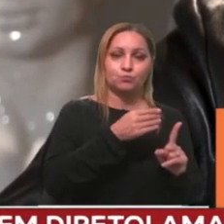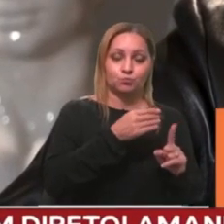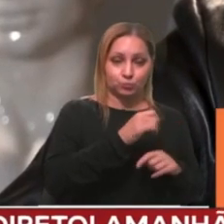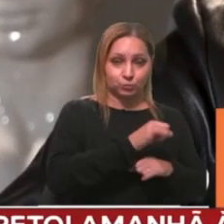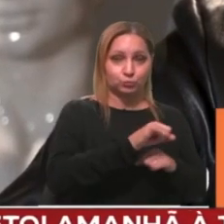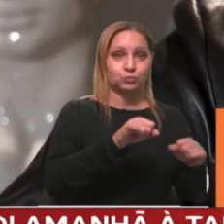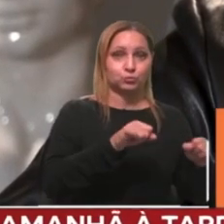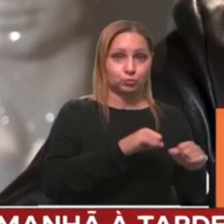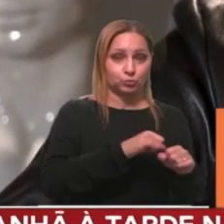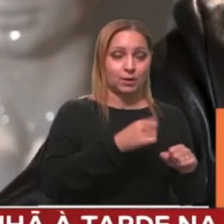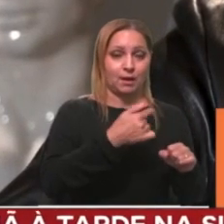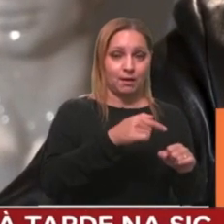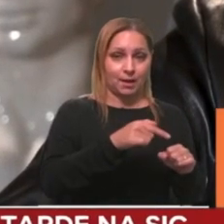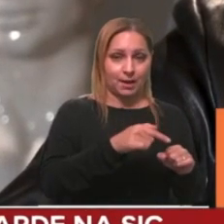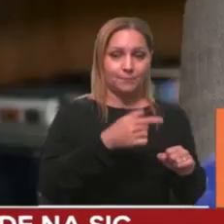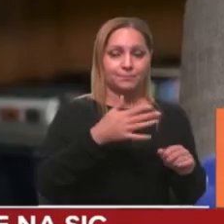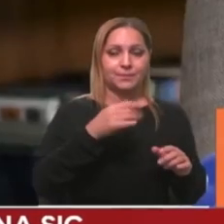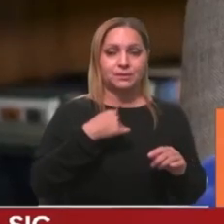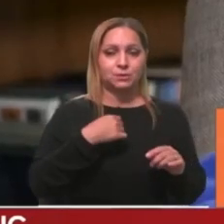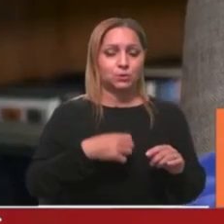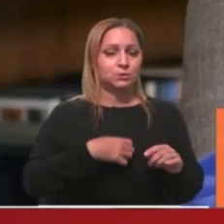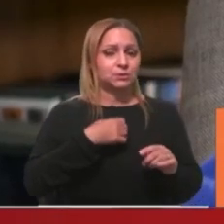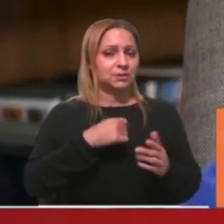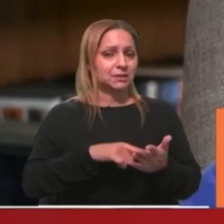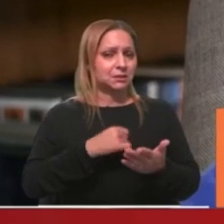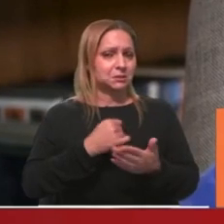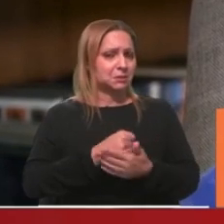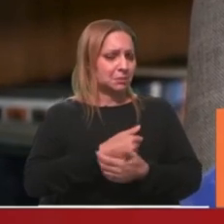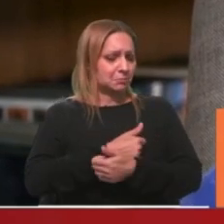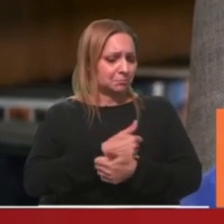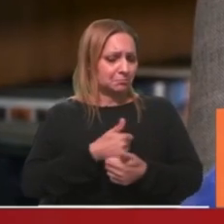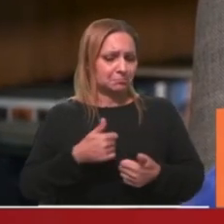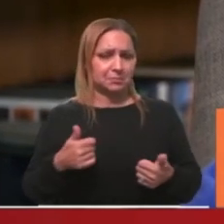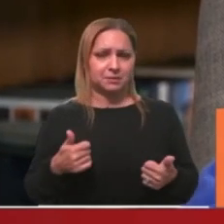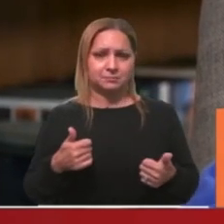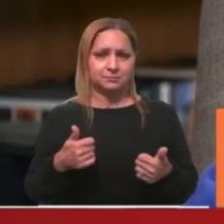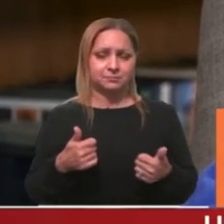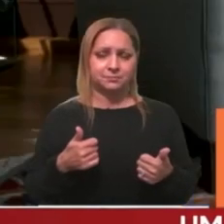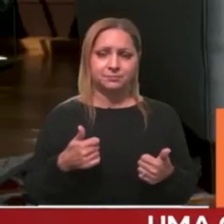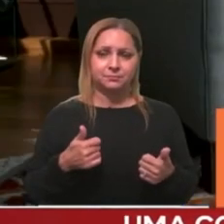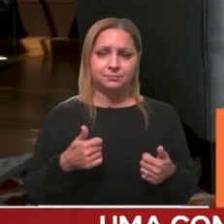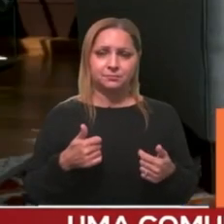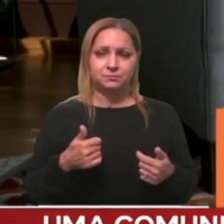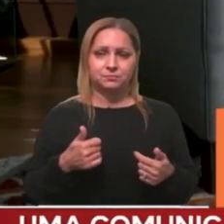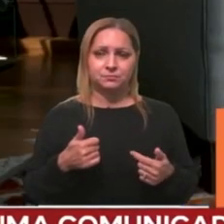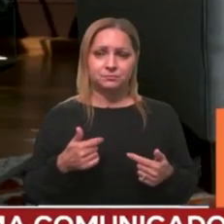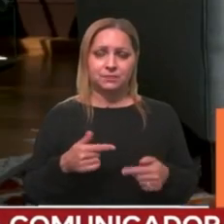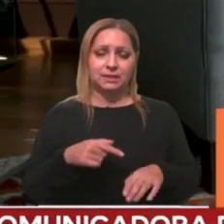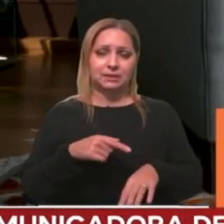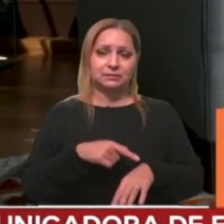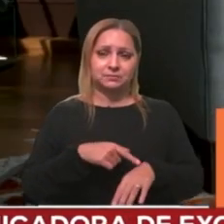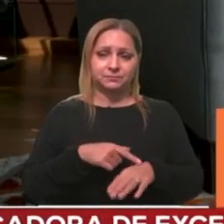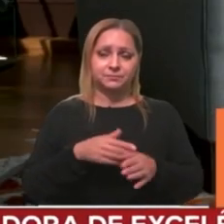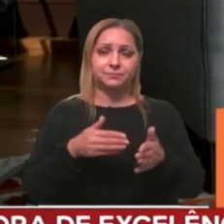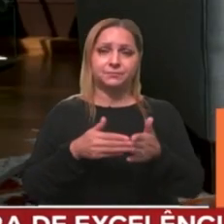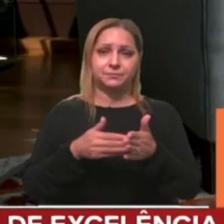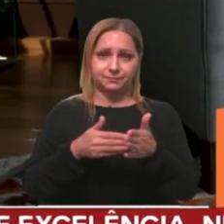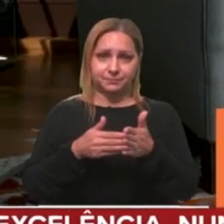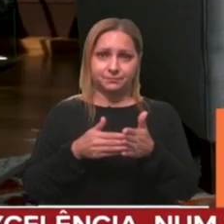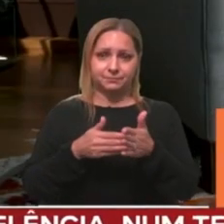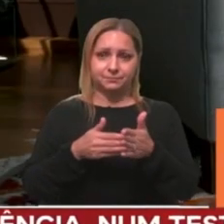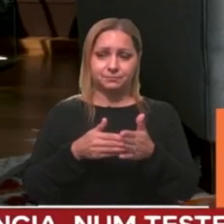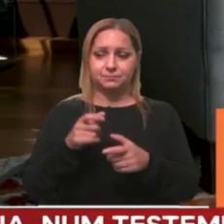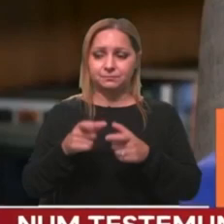tortura eh mas eu senti-me sempre muito confiante e E aí quer dizer são momentos limite em que as pessoas